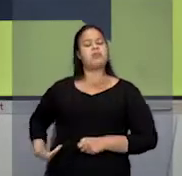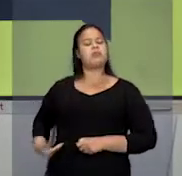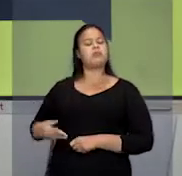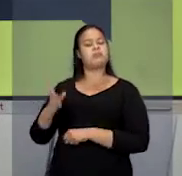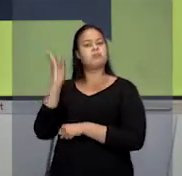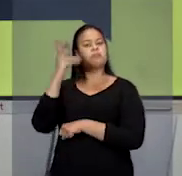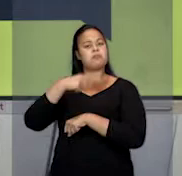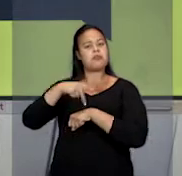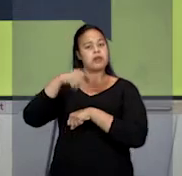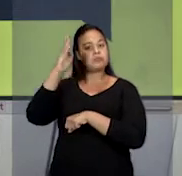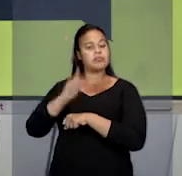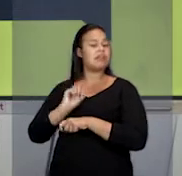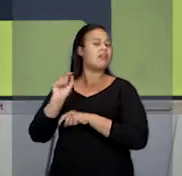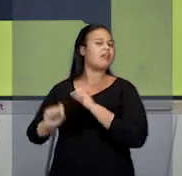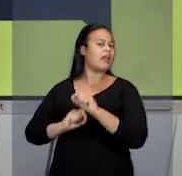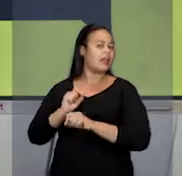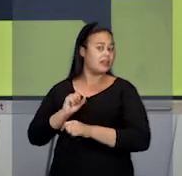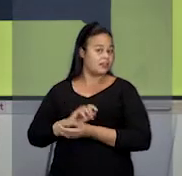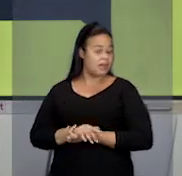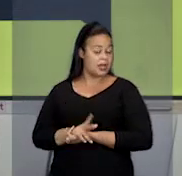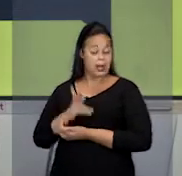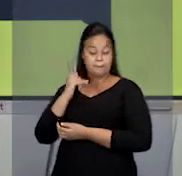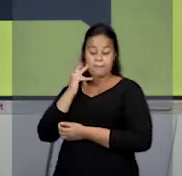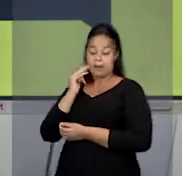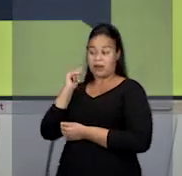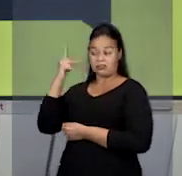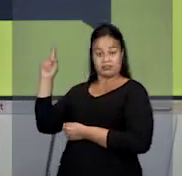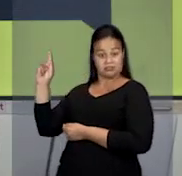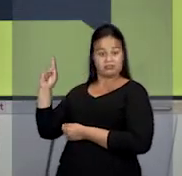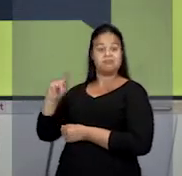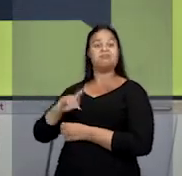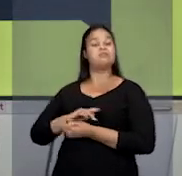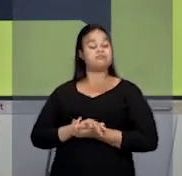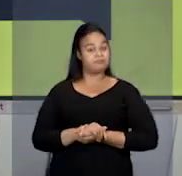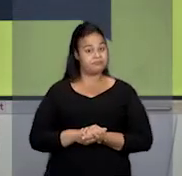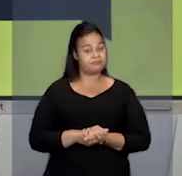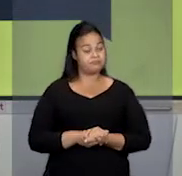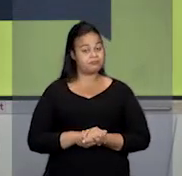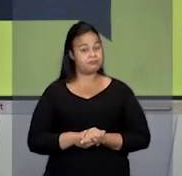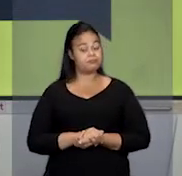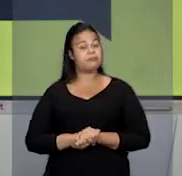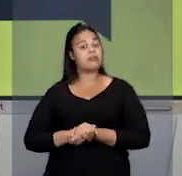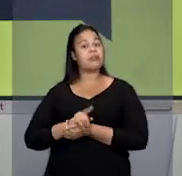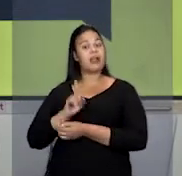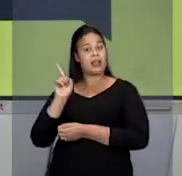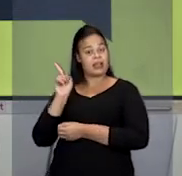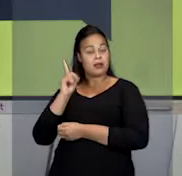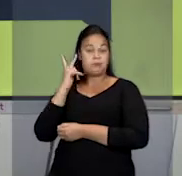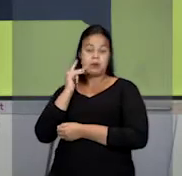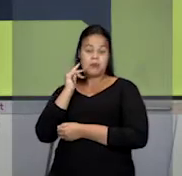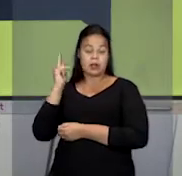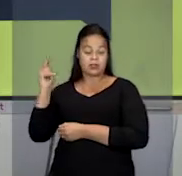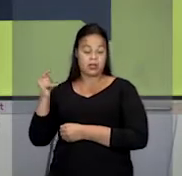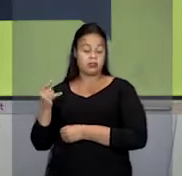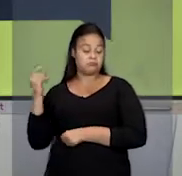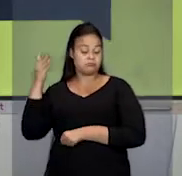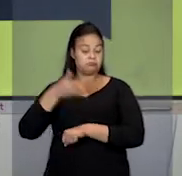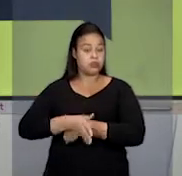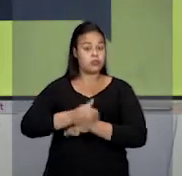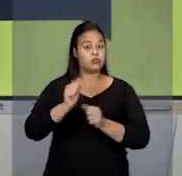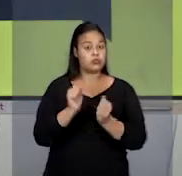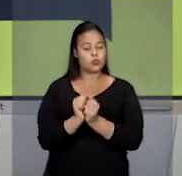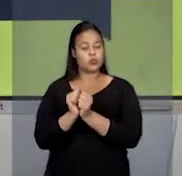antes era o Dom João VI, o pai do Dom Pedro I. O Dom João VI, ele veio para cá, para o Brasil, junto com